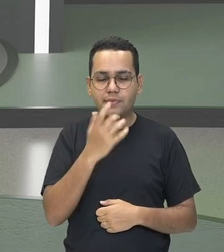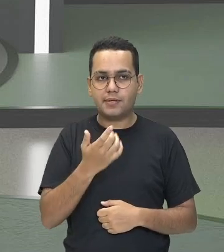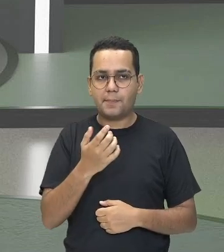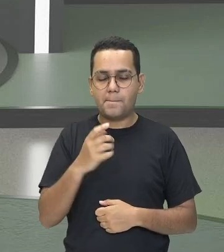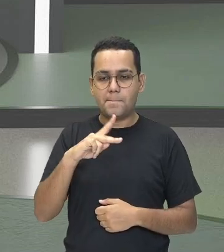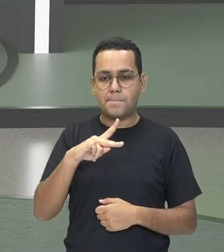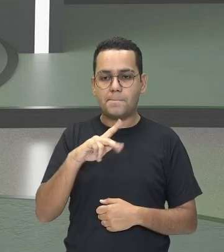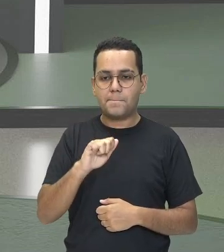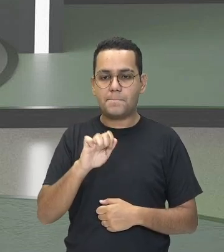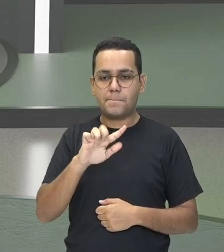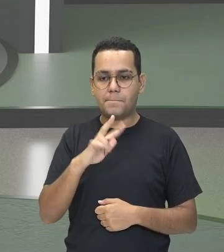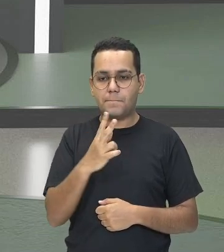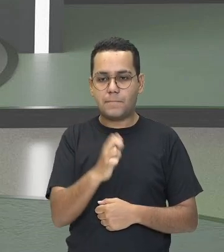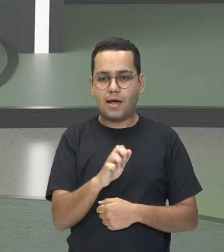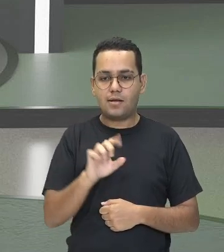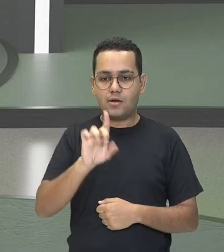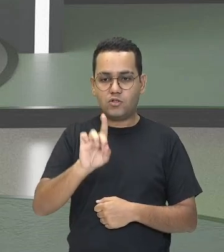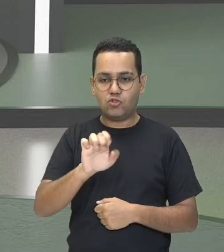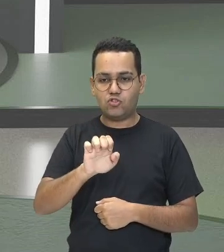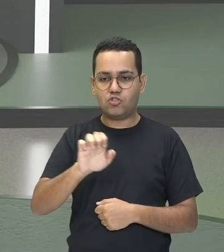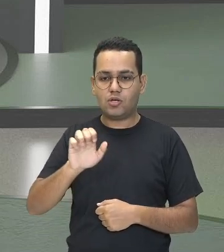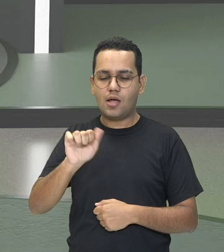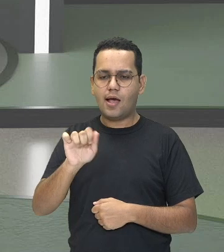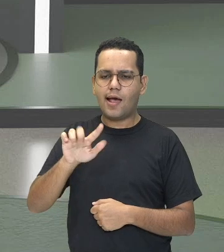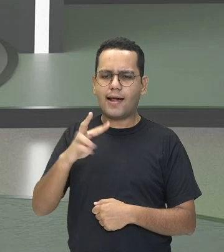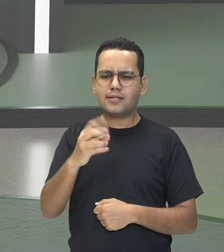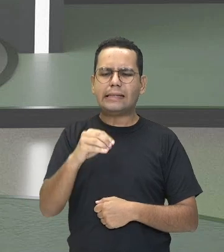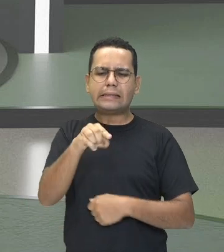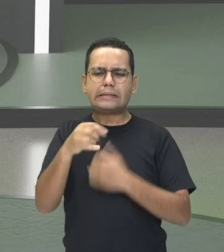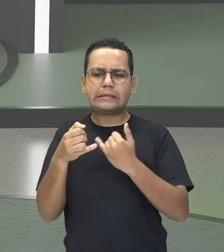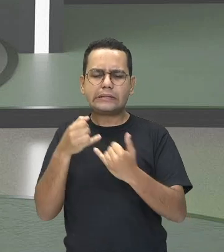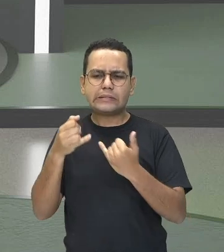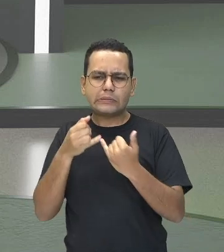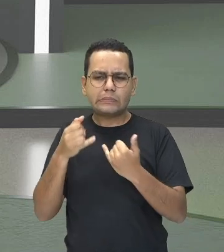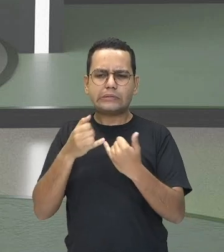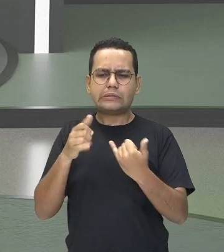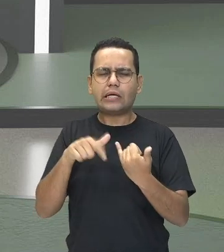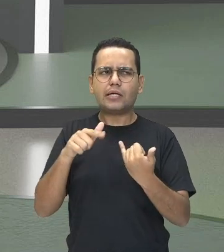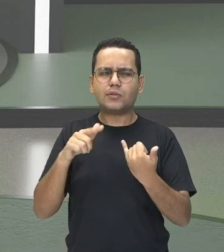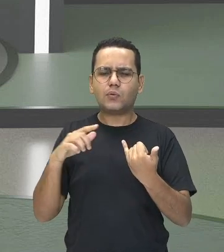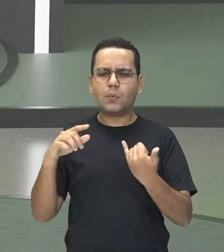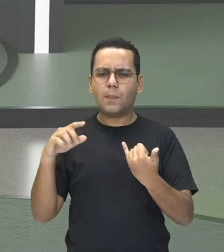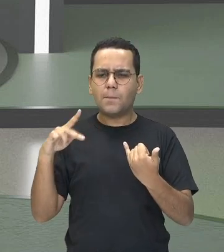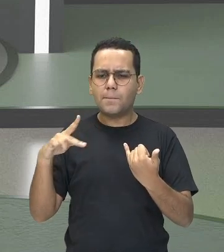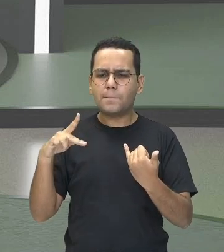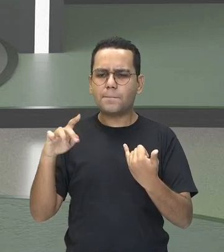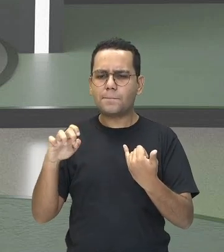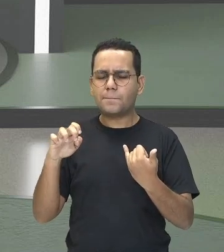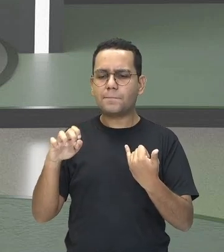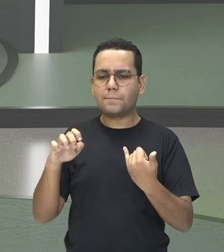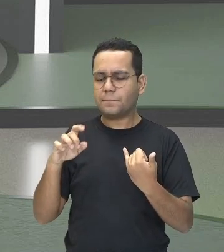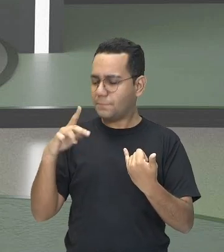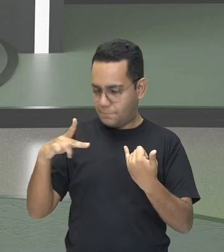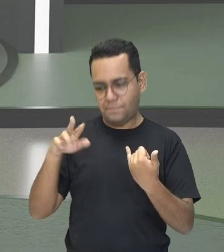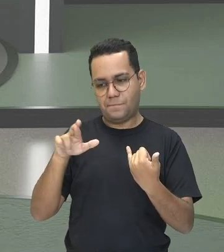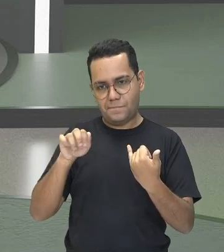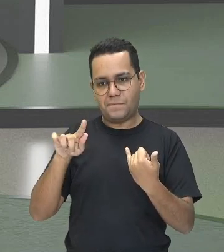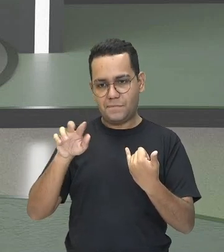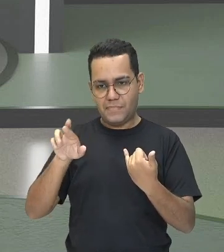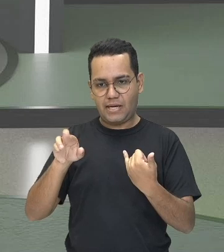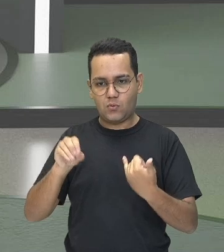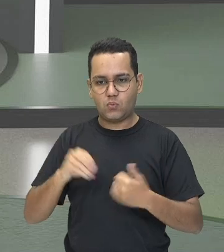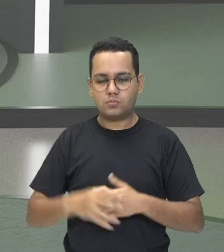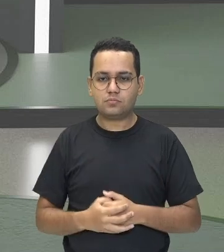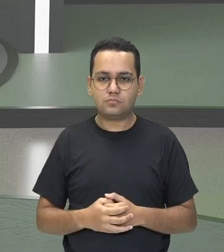o aço daquele prego a palha de aço eu quebrei todo aquele prego e transformei numa palha de aço